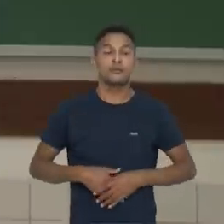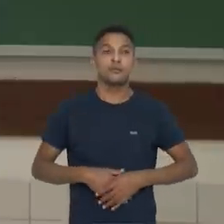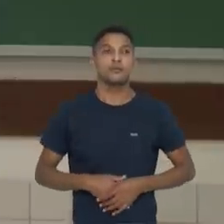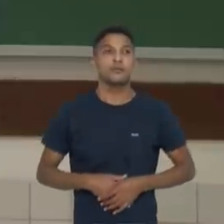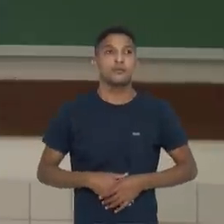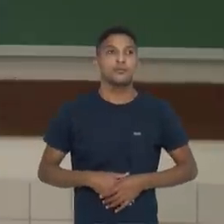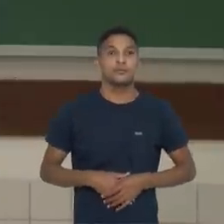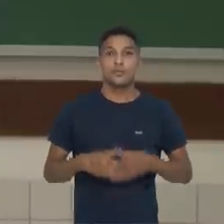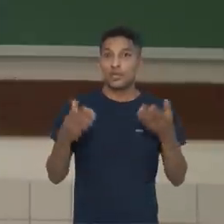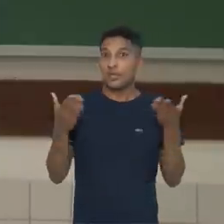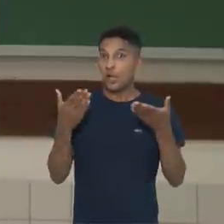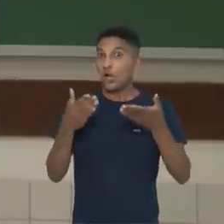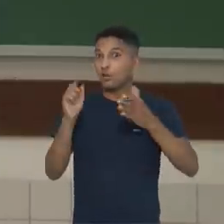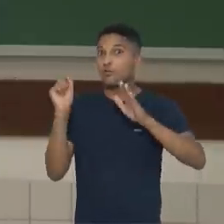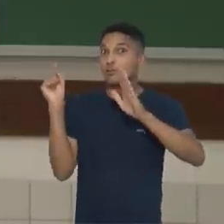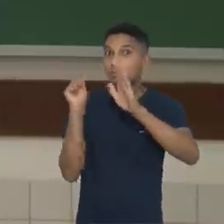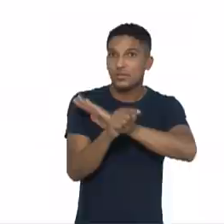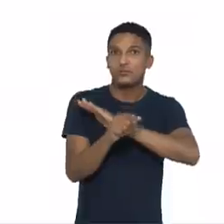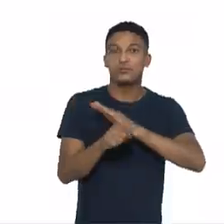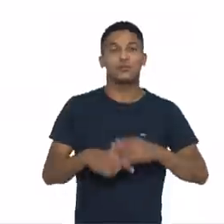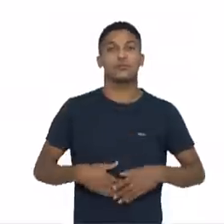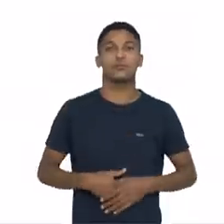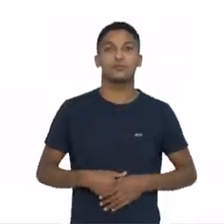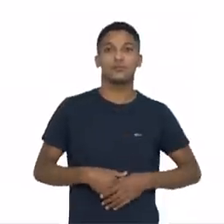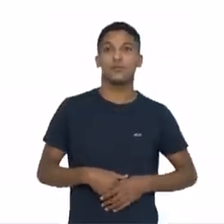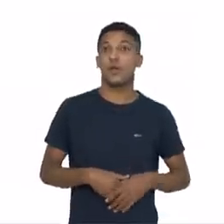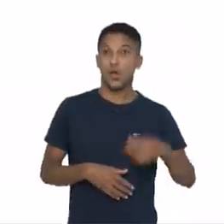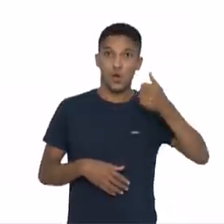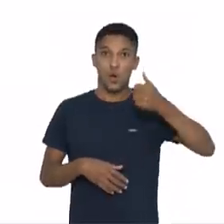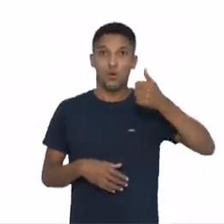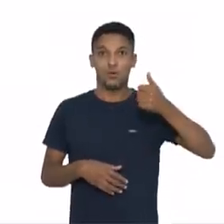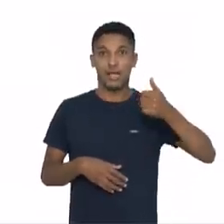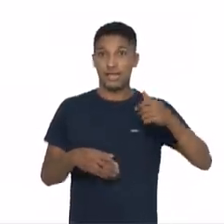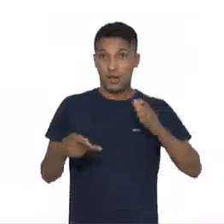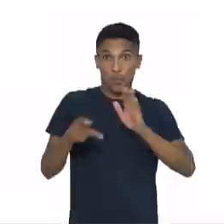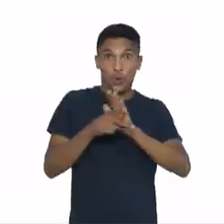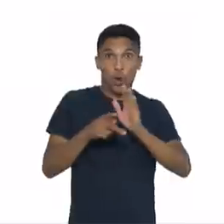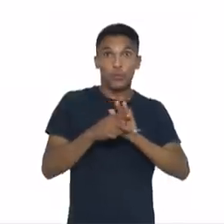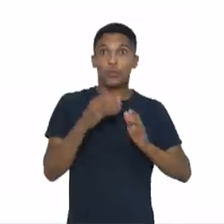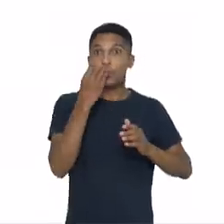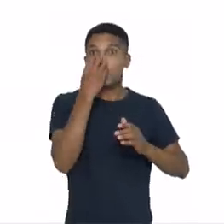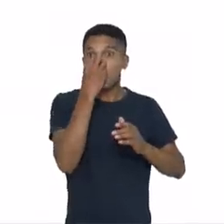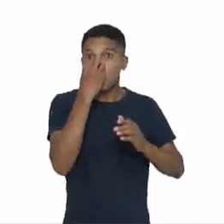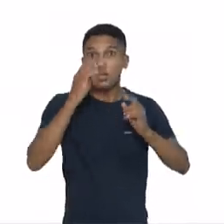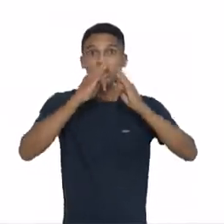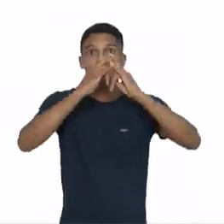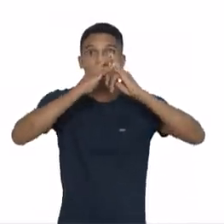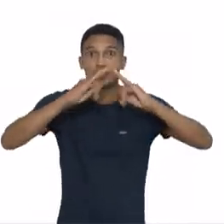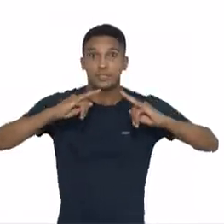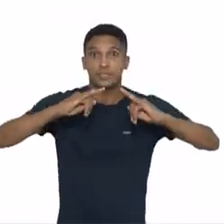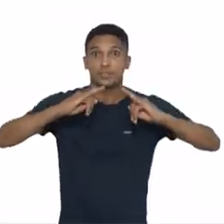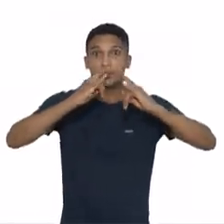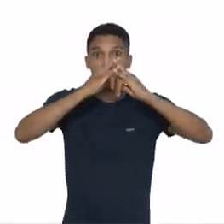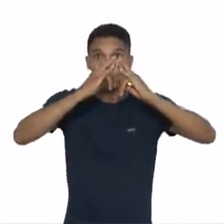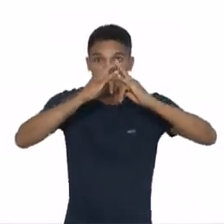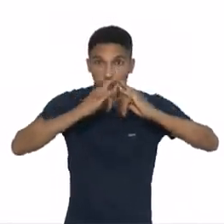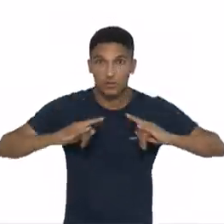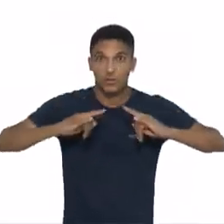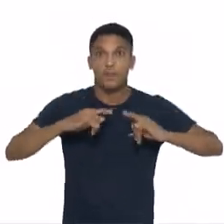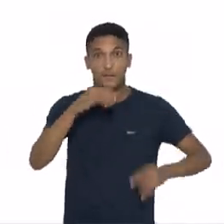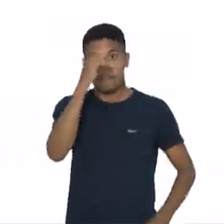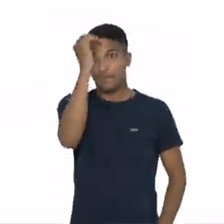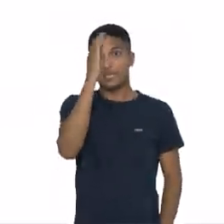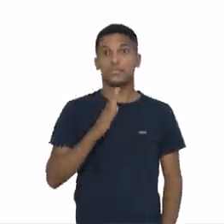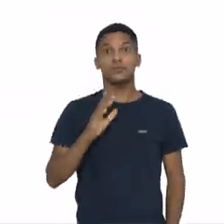Agora vamos ao nosso quiz. No circo no Brasil tem suas características mambembes, por duas